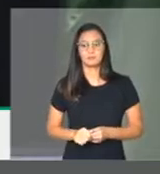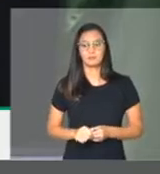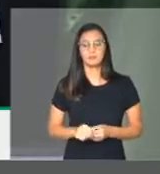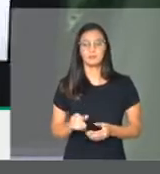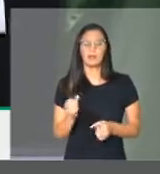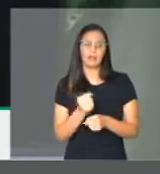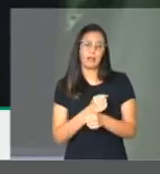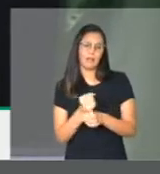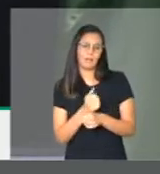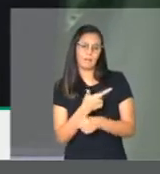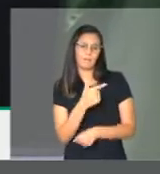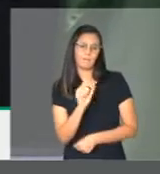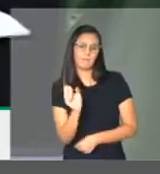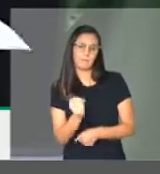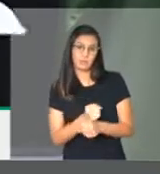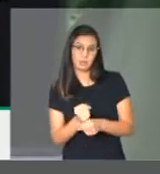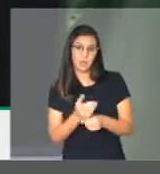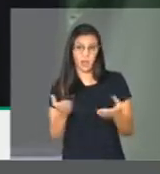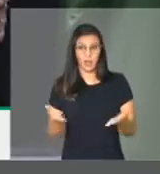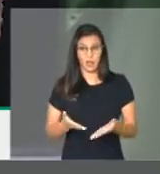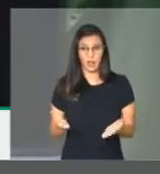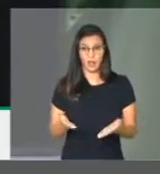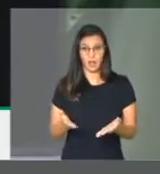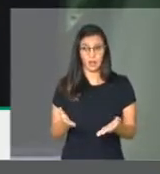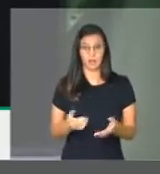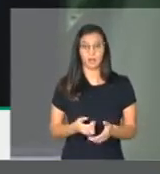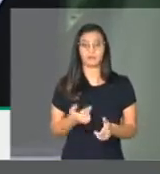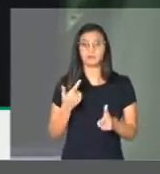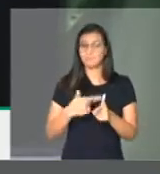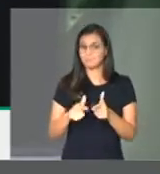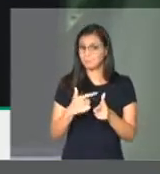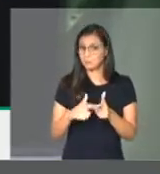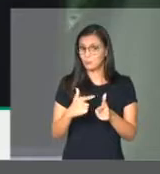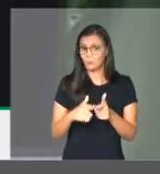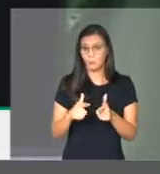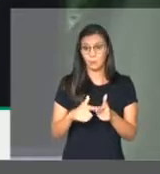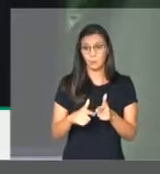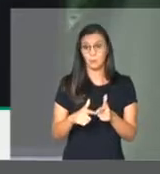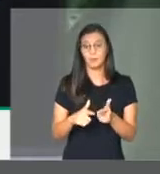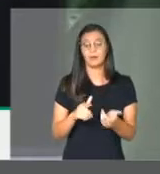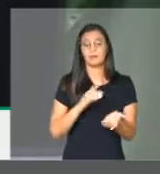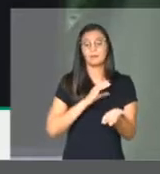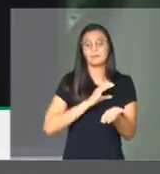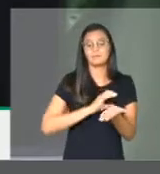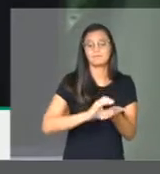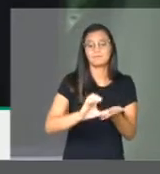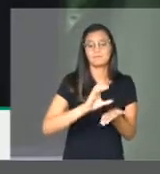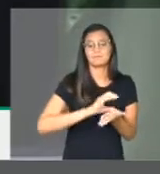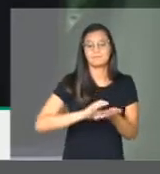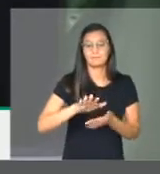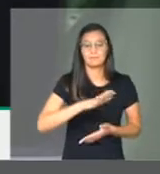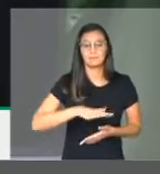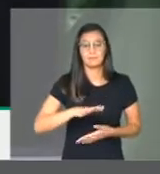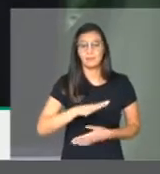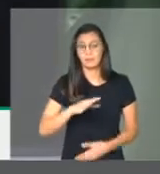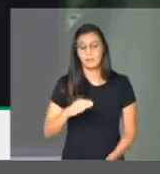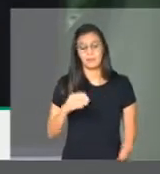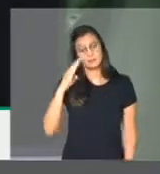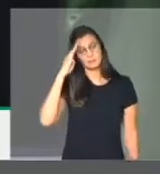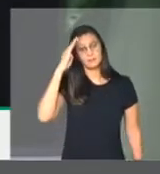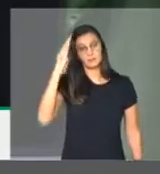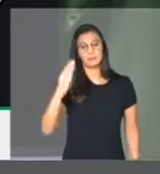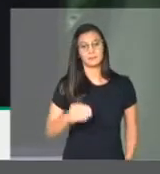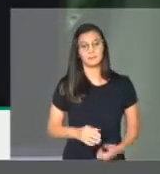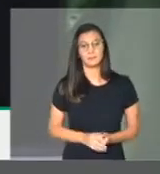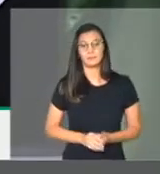20 anos, torna-se um verdadeiro atentado à necessidade de investimentos públicos em áreas essenciais. Ou